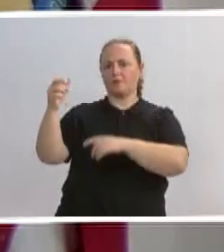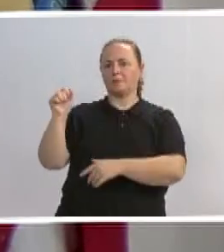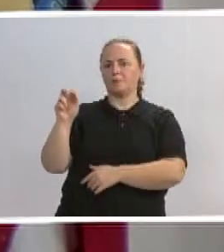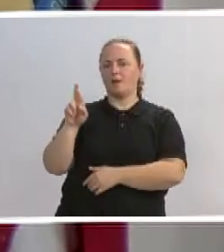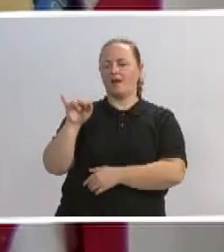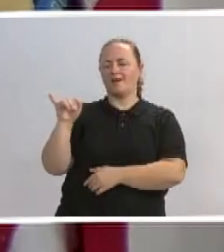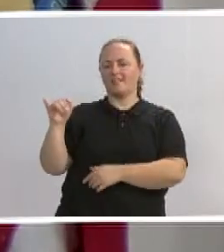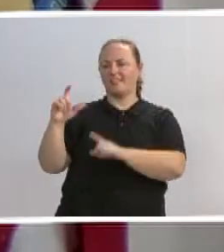sanção do executivo